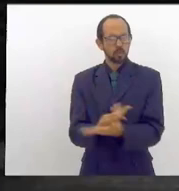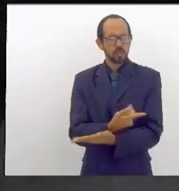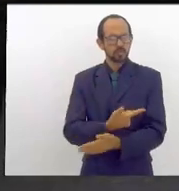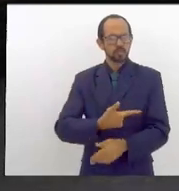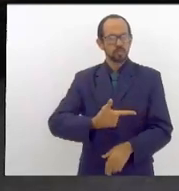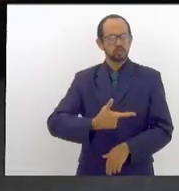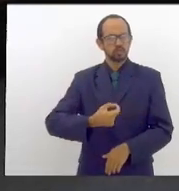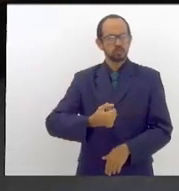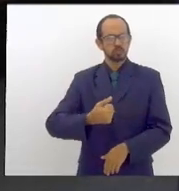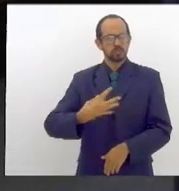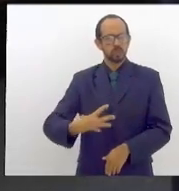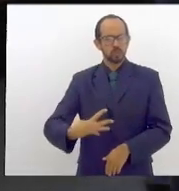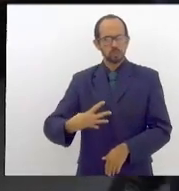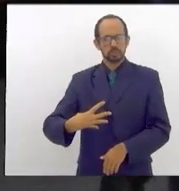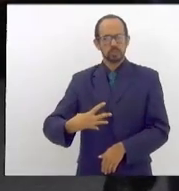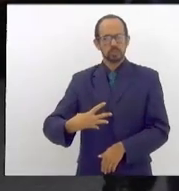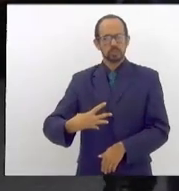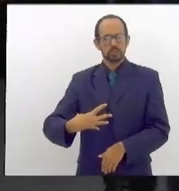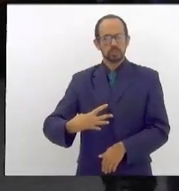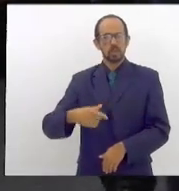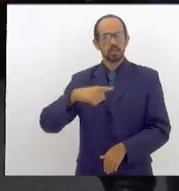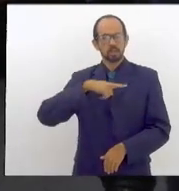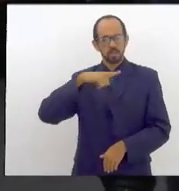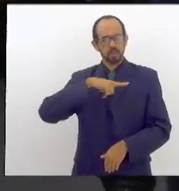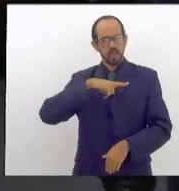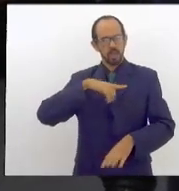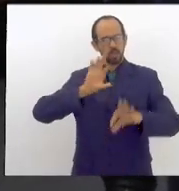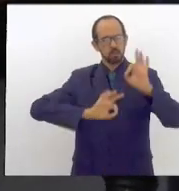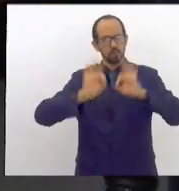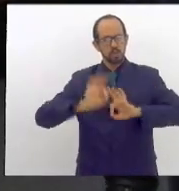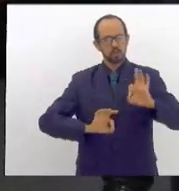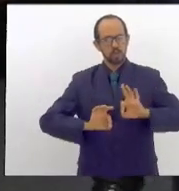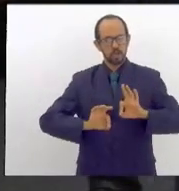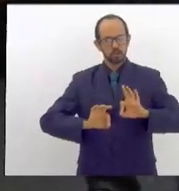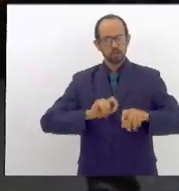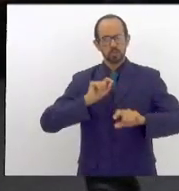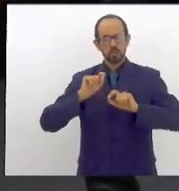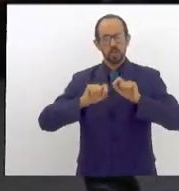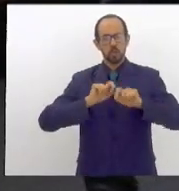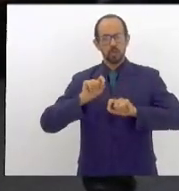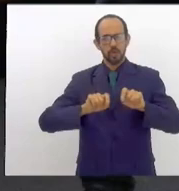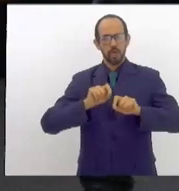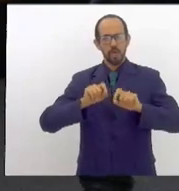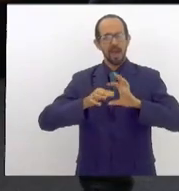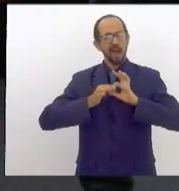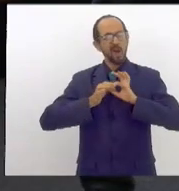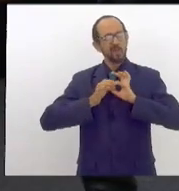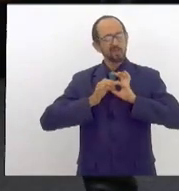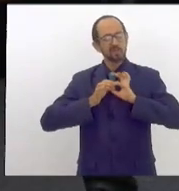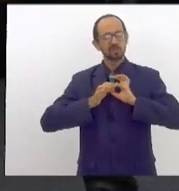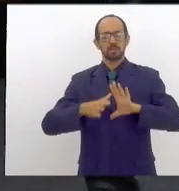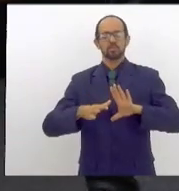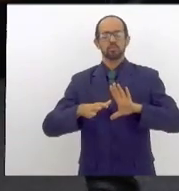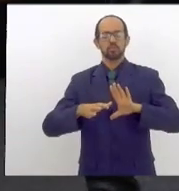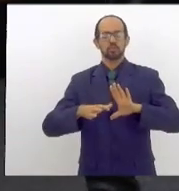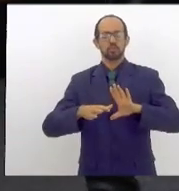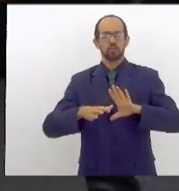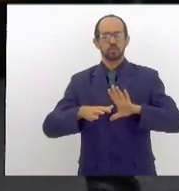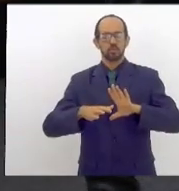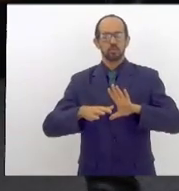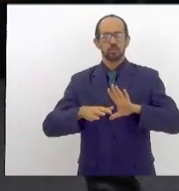2014 há um projeto meramente autorizativo